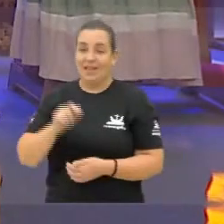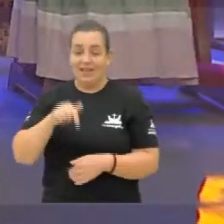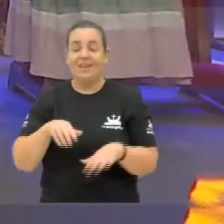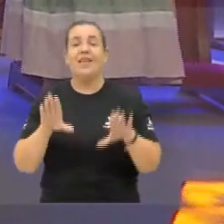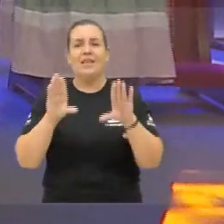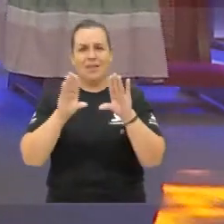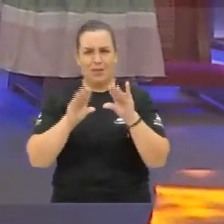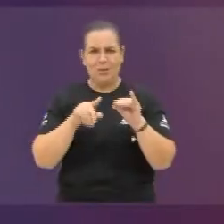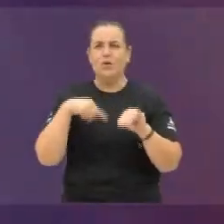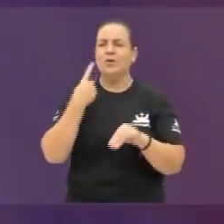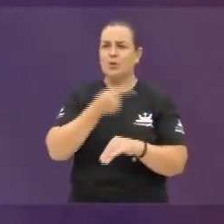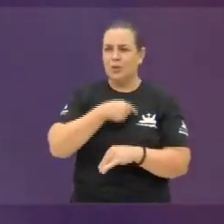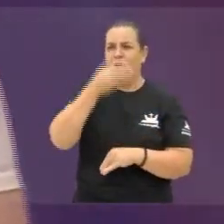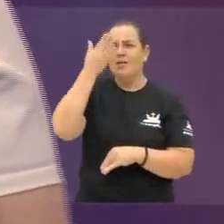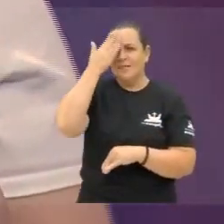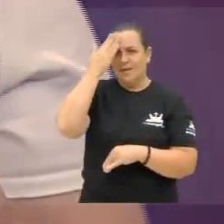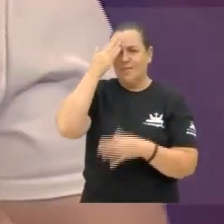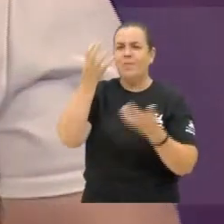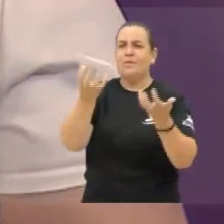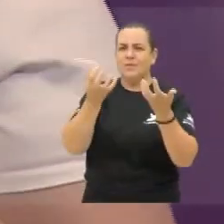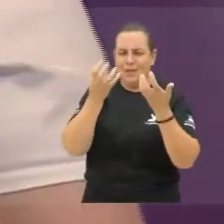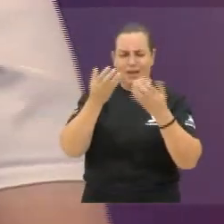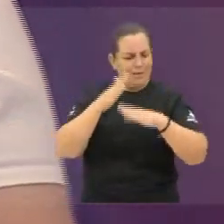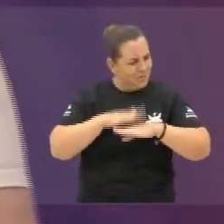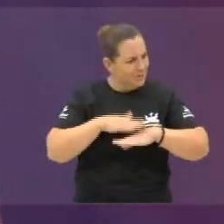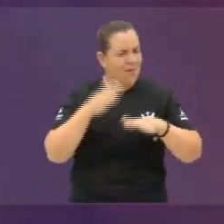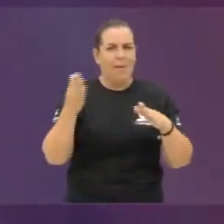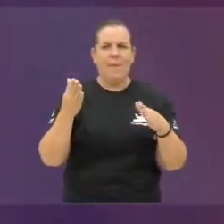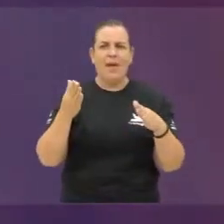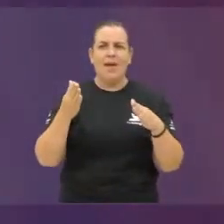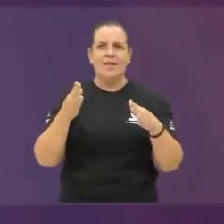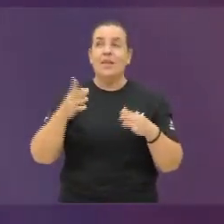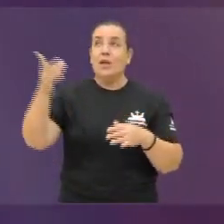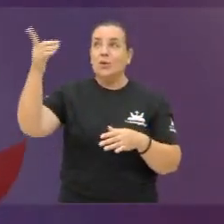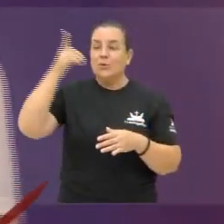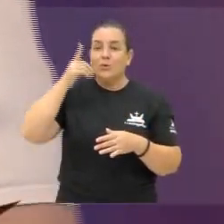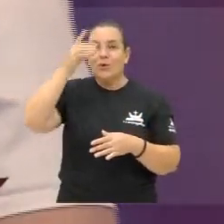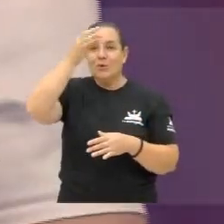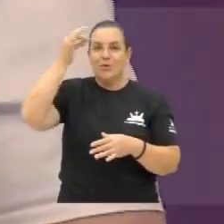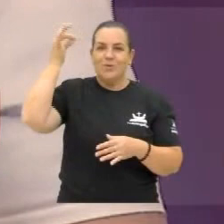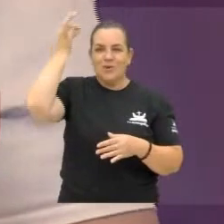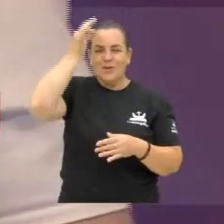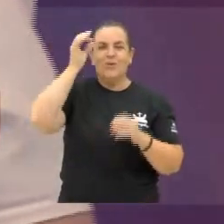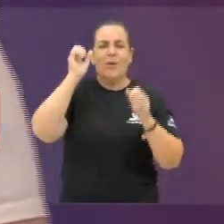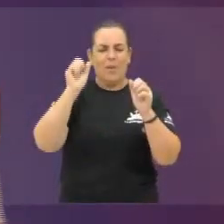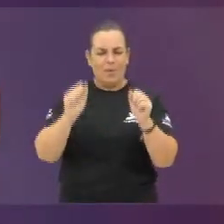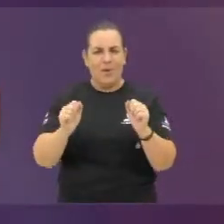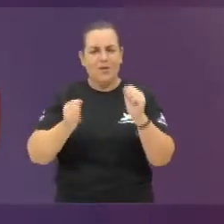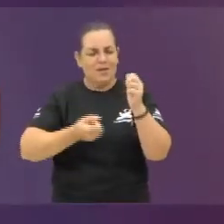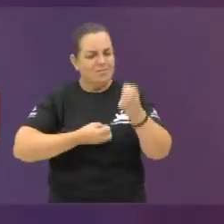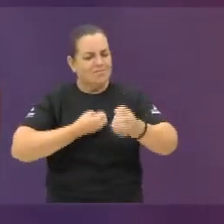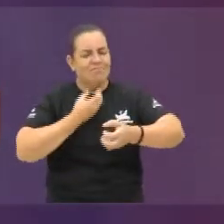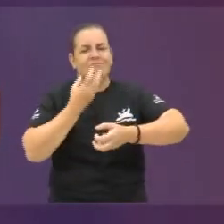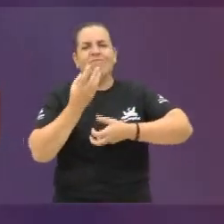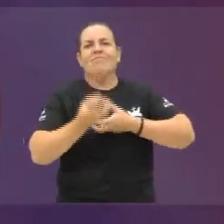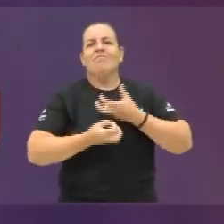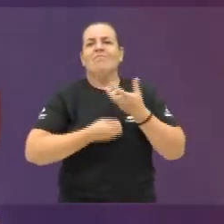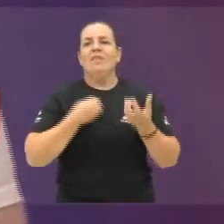Nós sabemos e queremos cada vez mais que os dons do Espírito Santo possam ser inflamados em